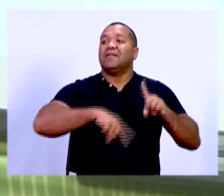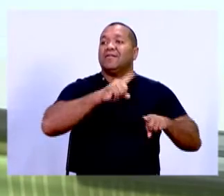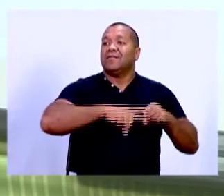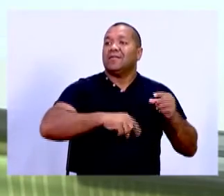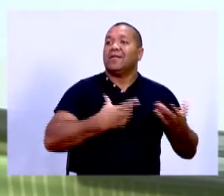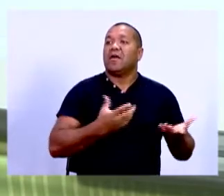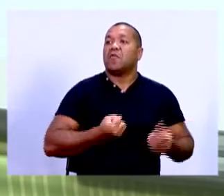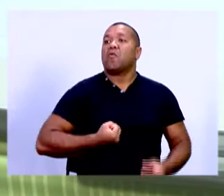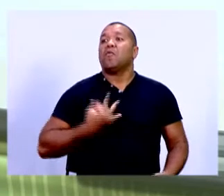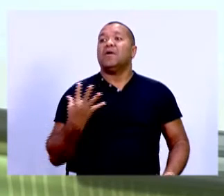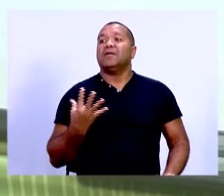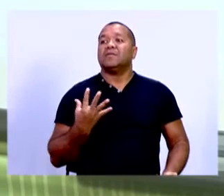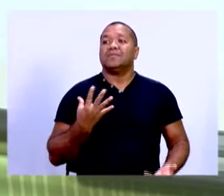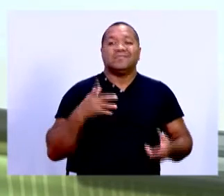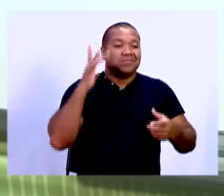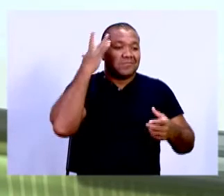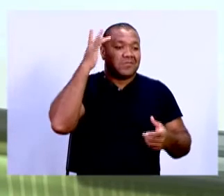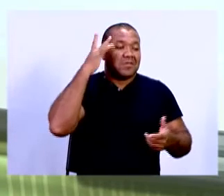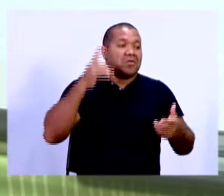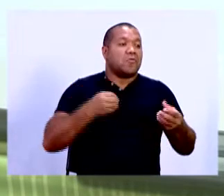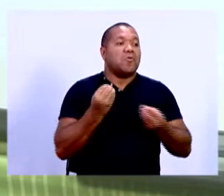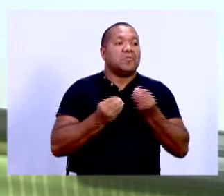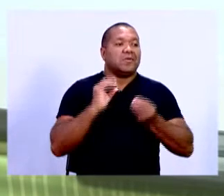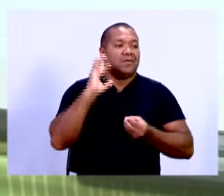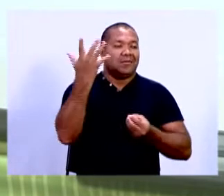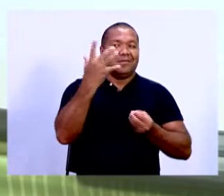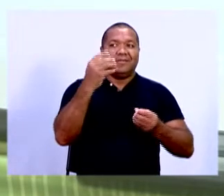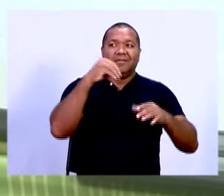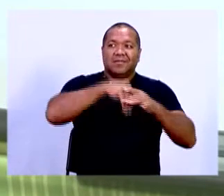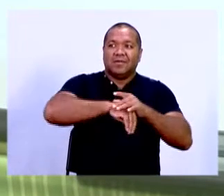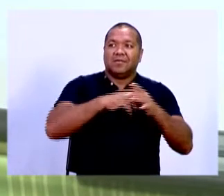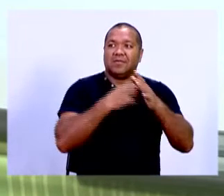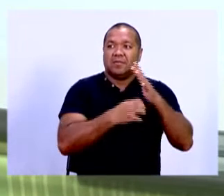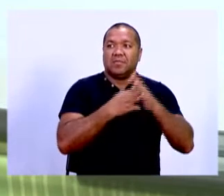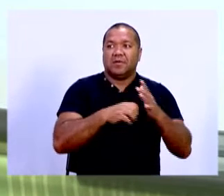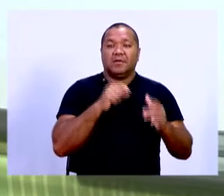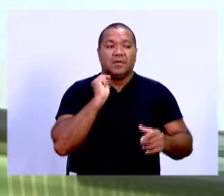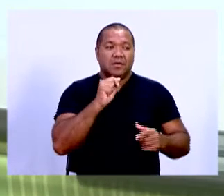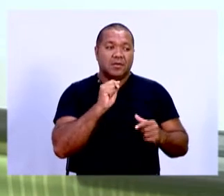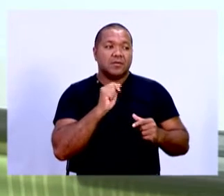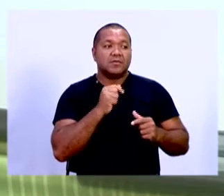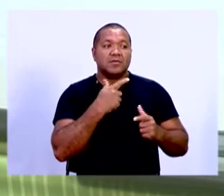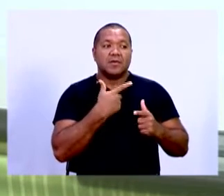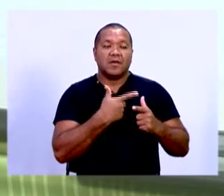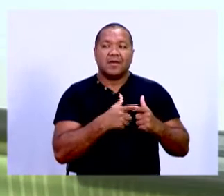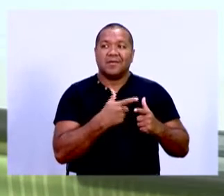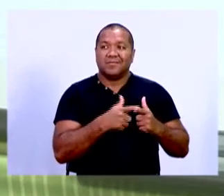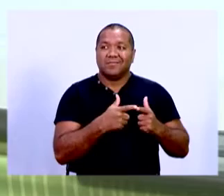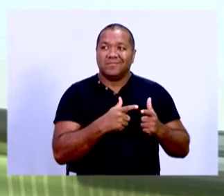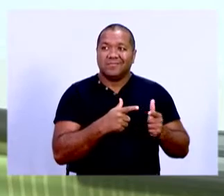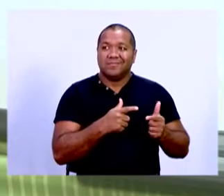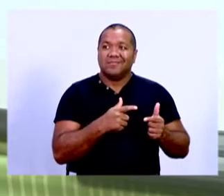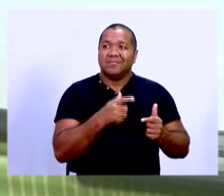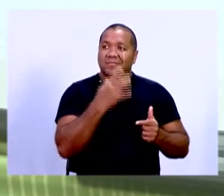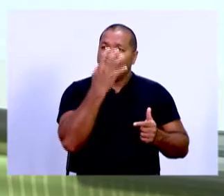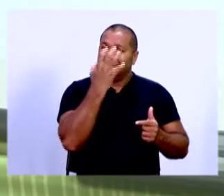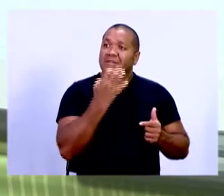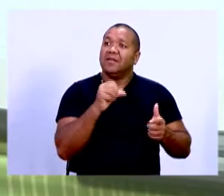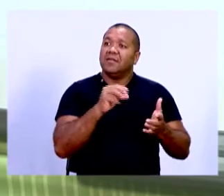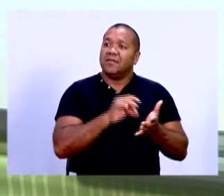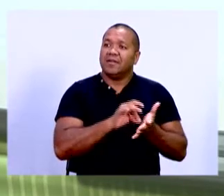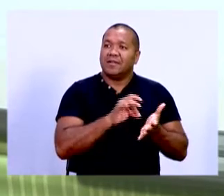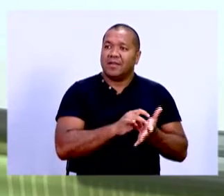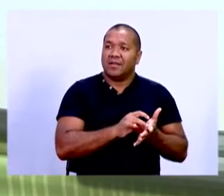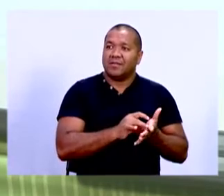saber como as coisas estão funcionando dentro da empresa dele. Isso é um cenário realmente caótico, né?